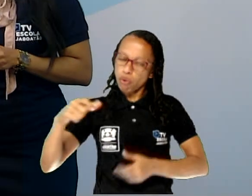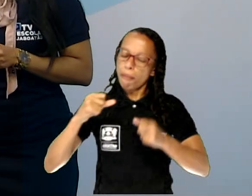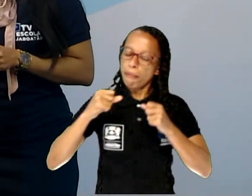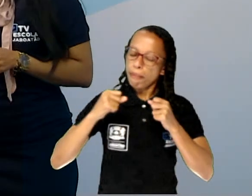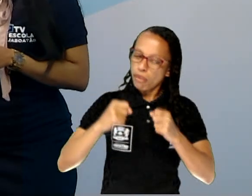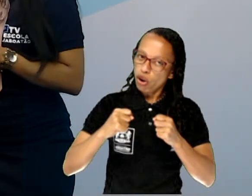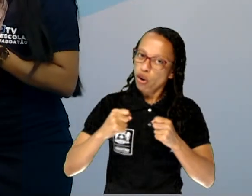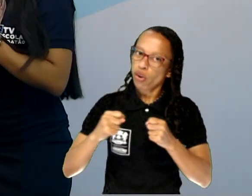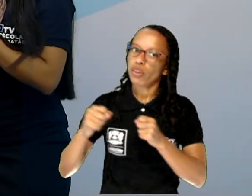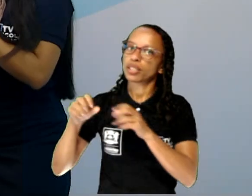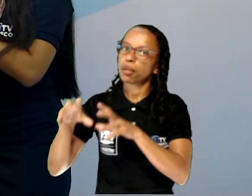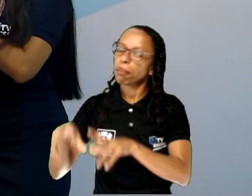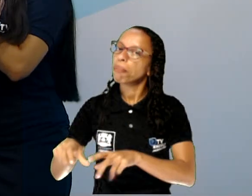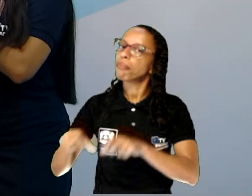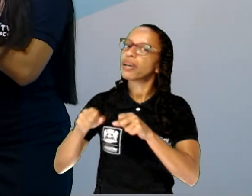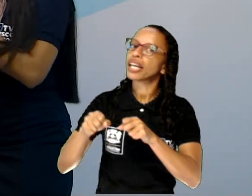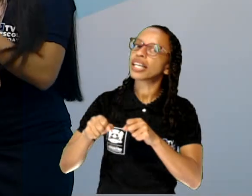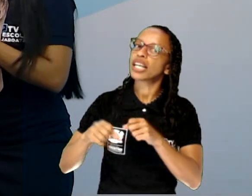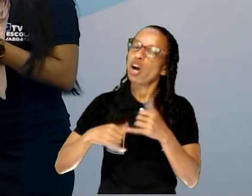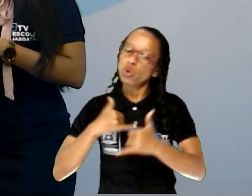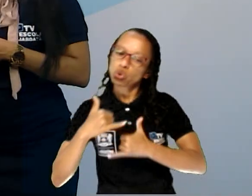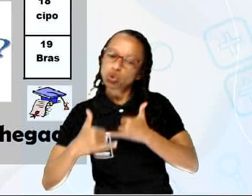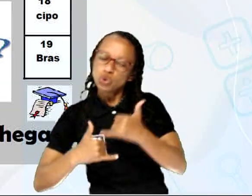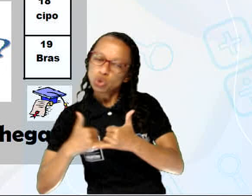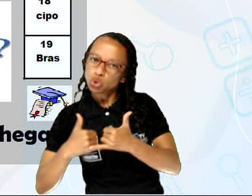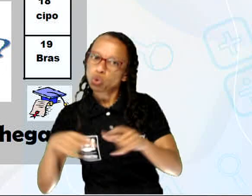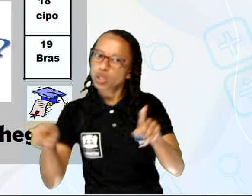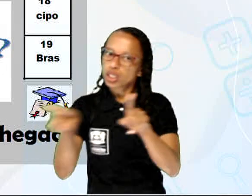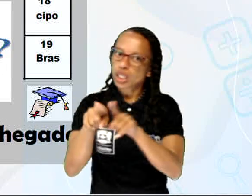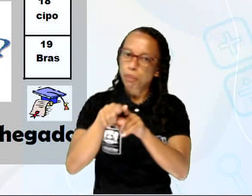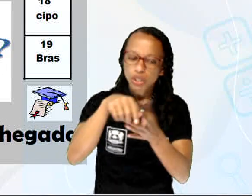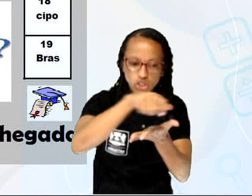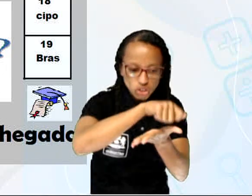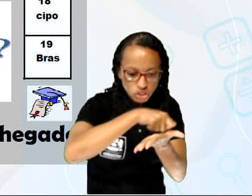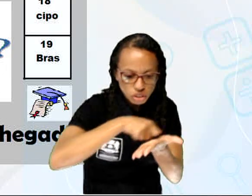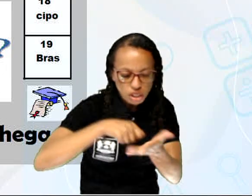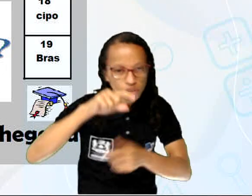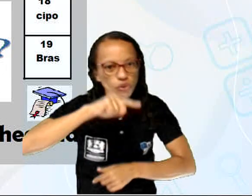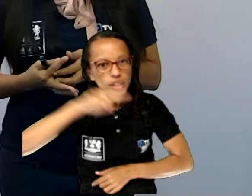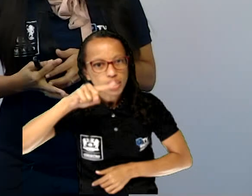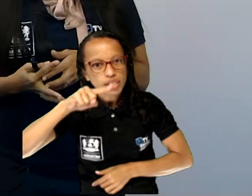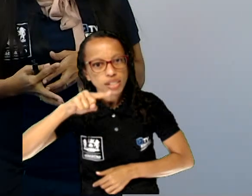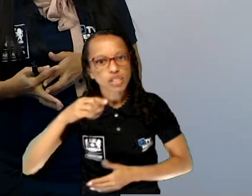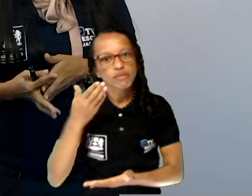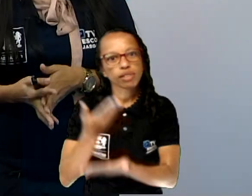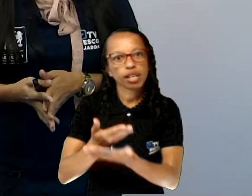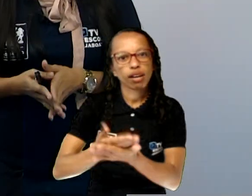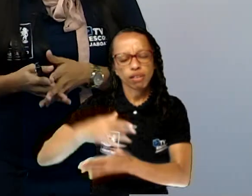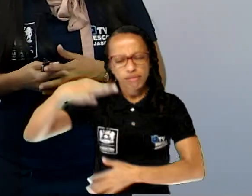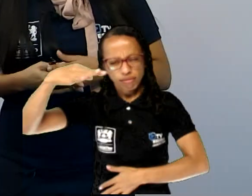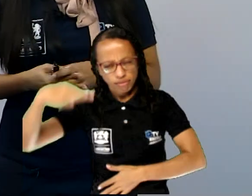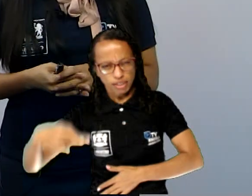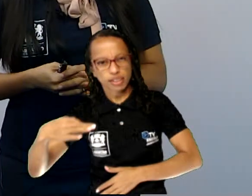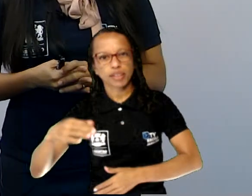casa. E ir acentuando as palavras de forma correta. Pessoal, nossa aula termina.